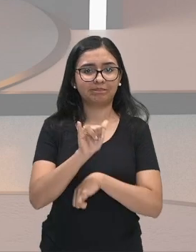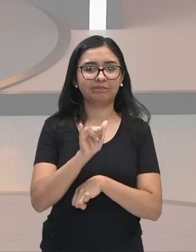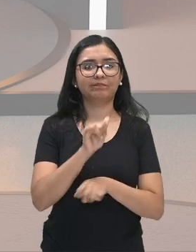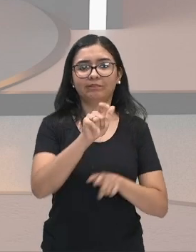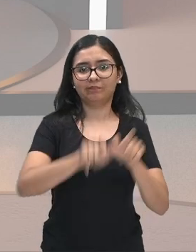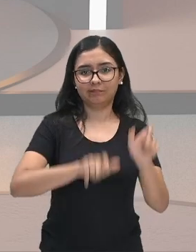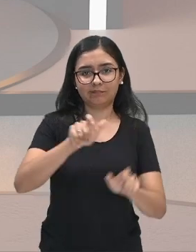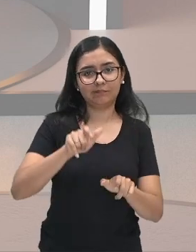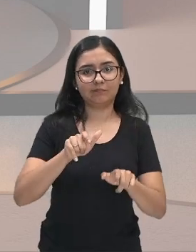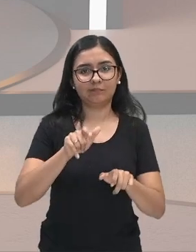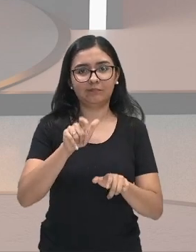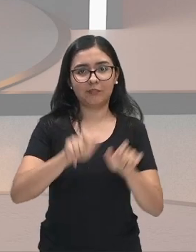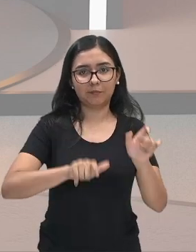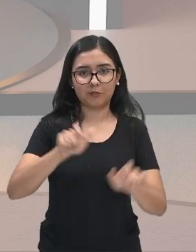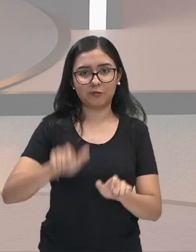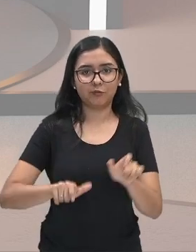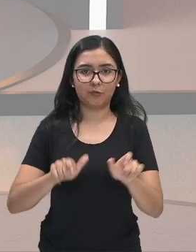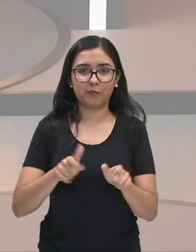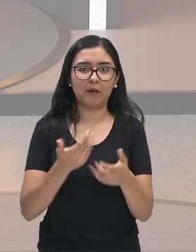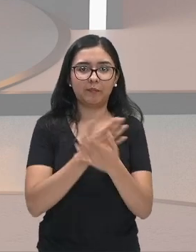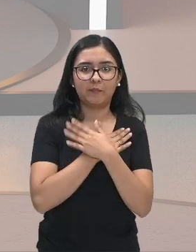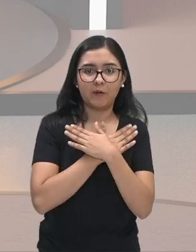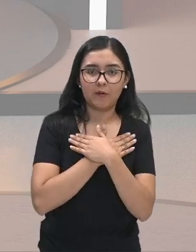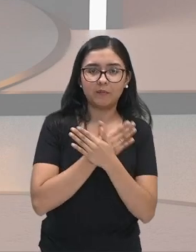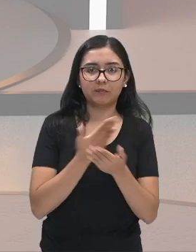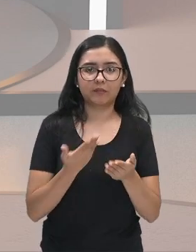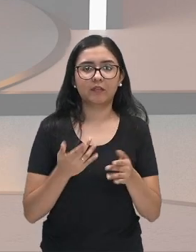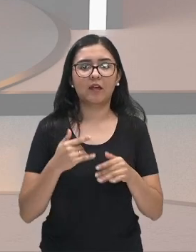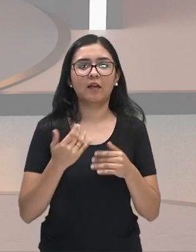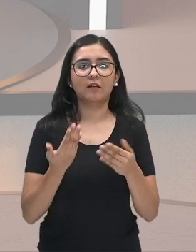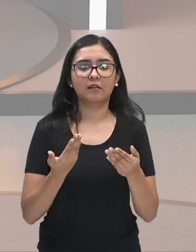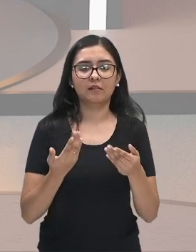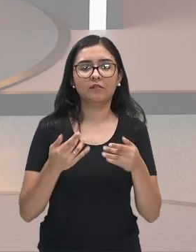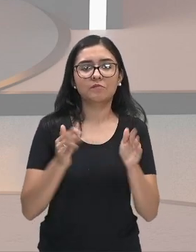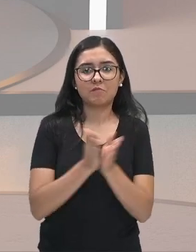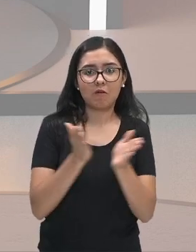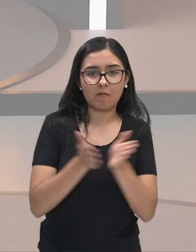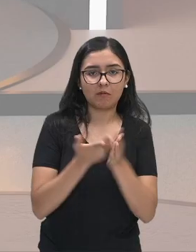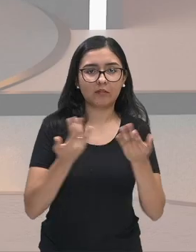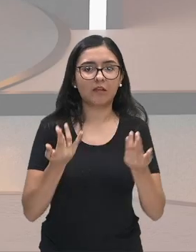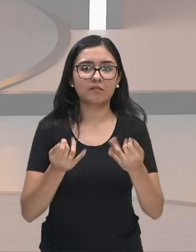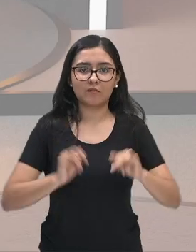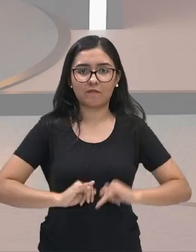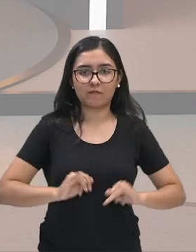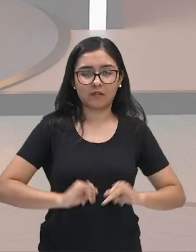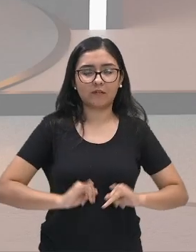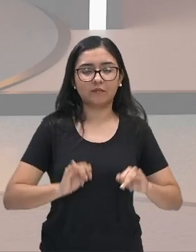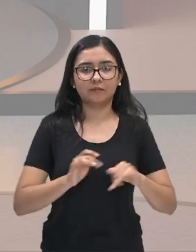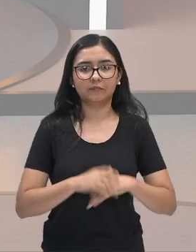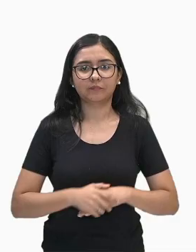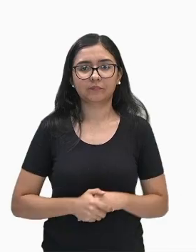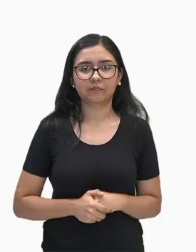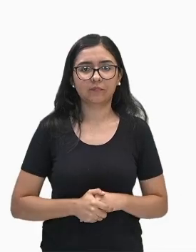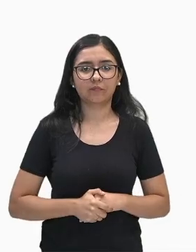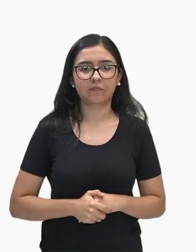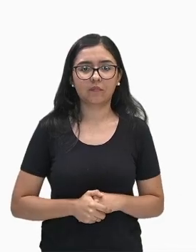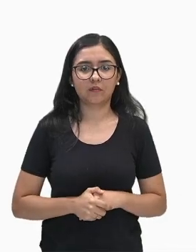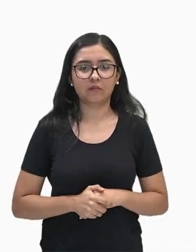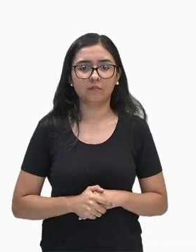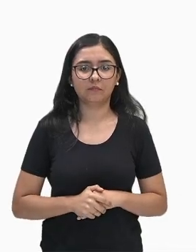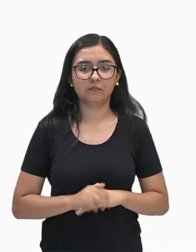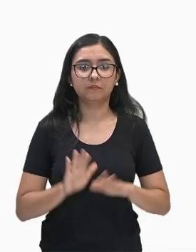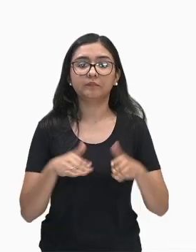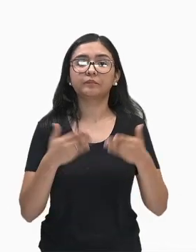mais carente, naquele povo mais pobre que realmente está sofrendo, né, as necessidades. E aí, a reação do